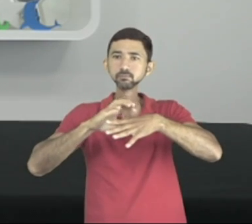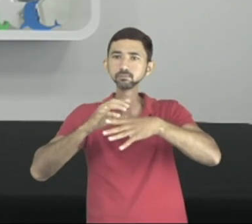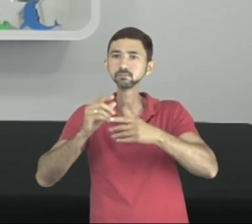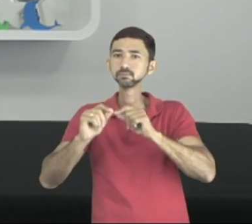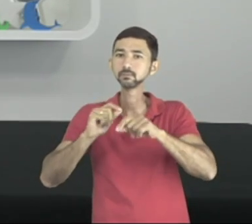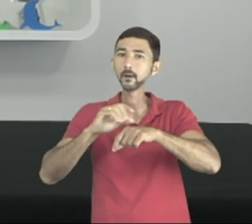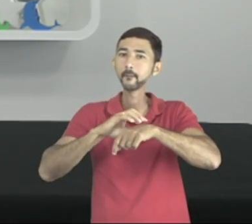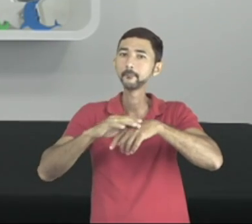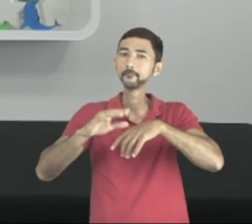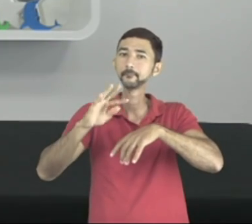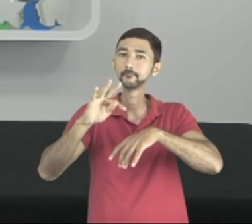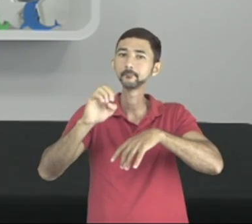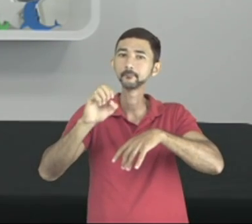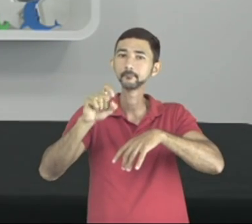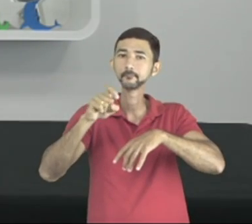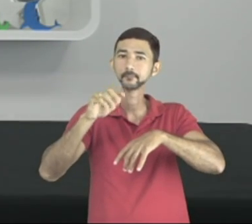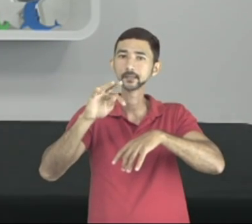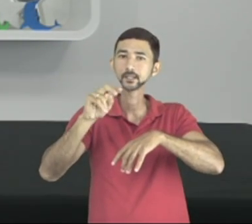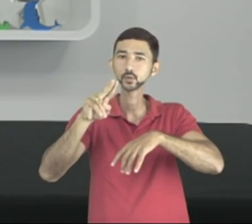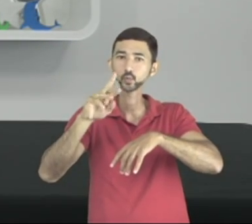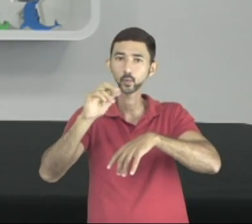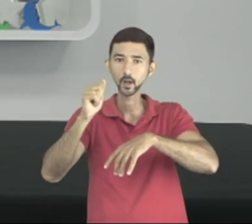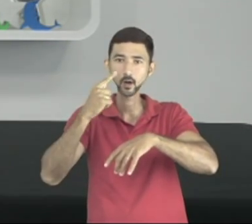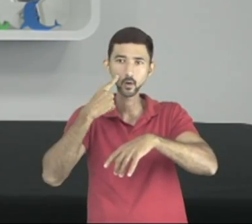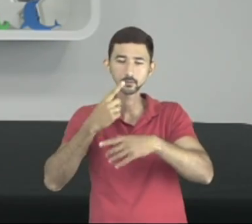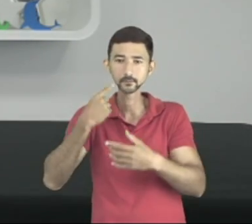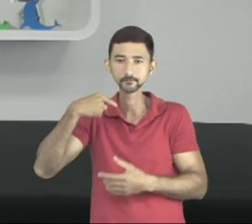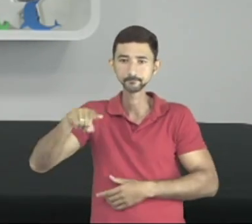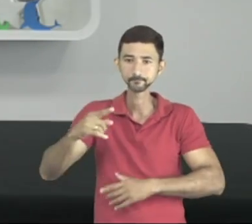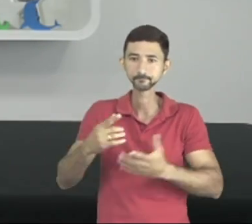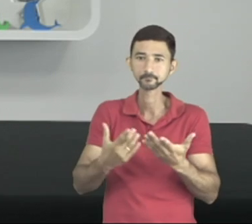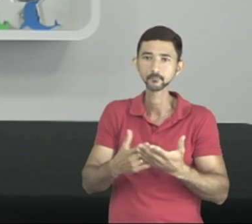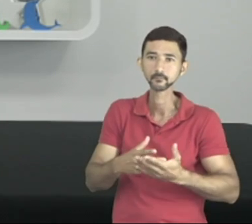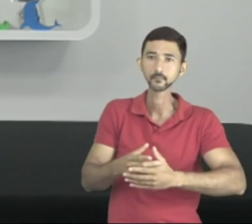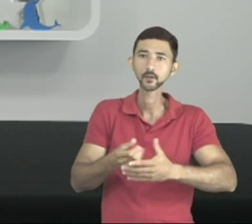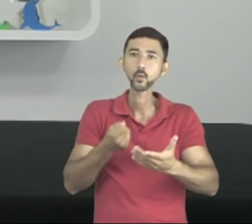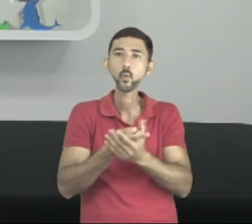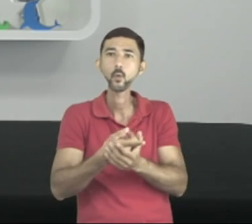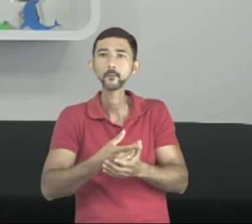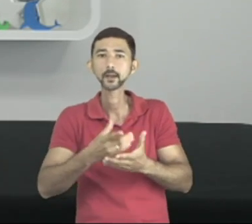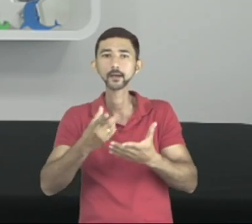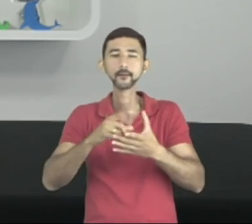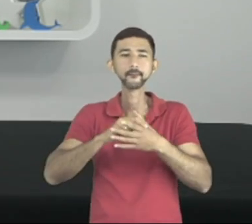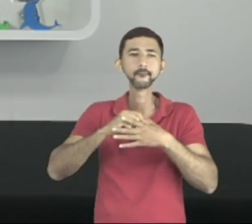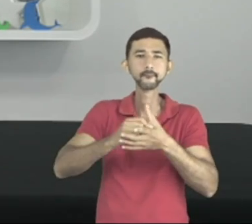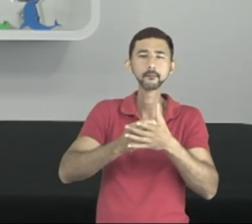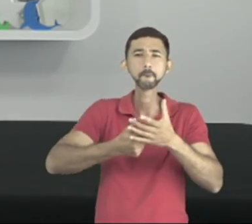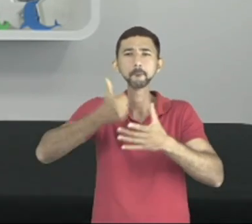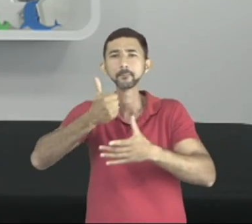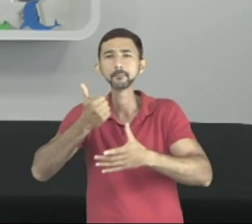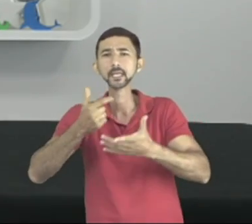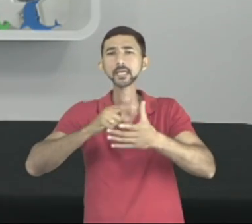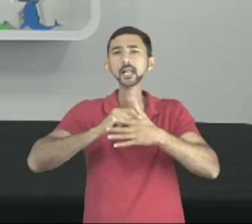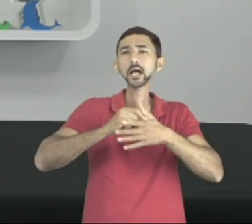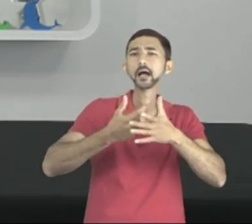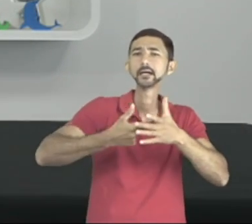de textura. Vê que você vai num açougue e está escrito lá, carne de primeira, carne de segunda.